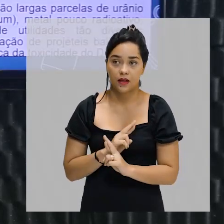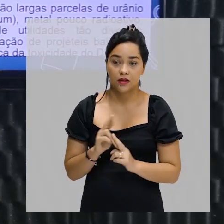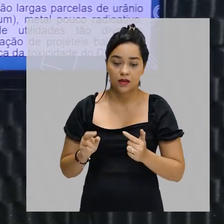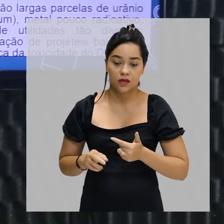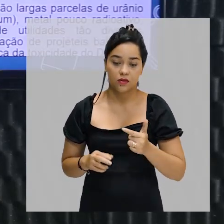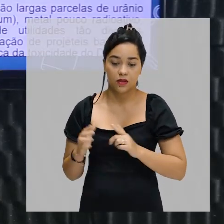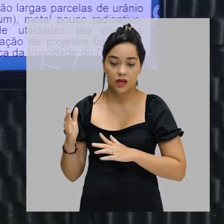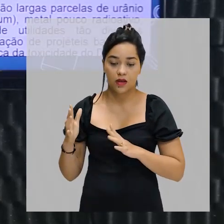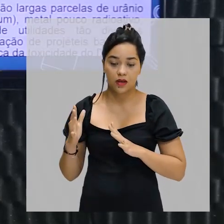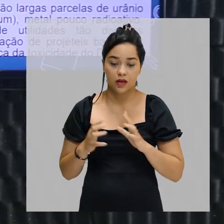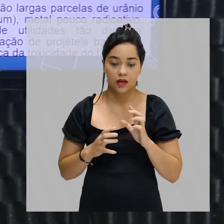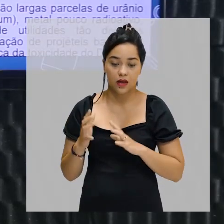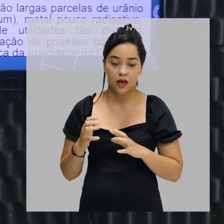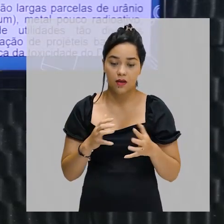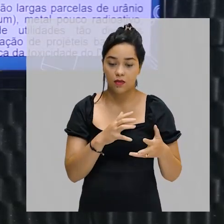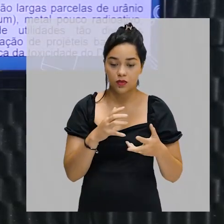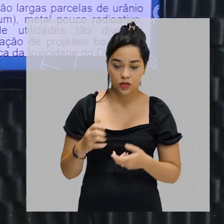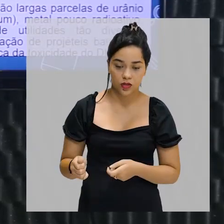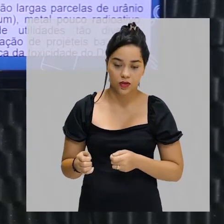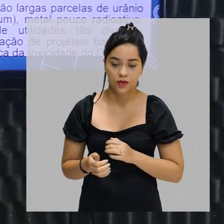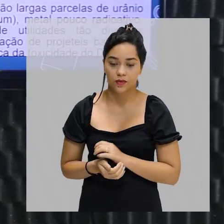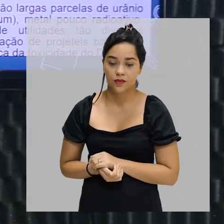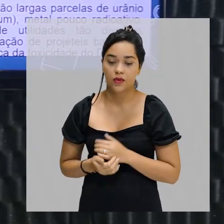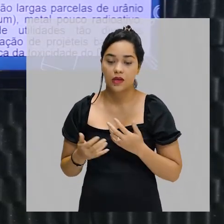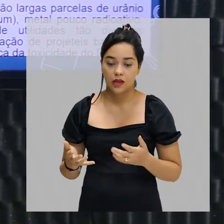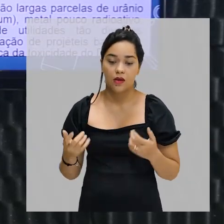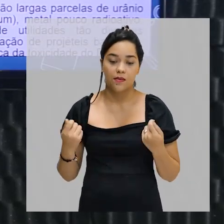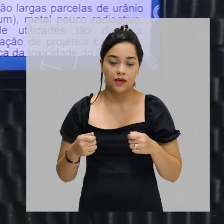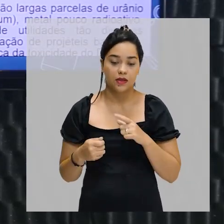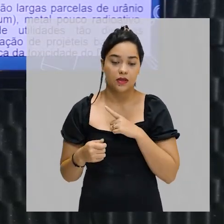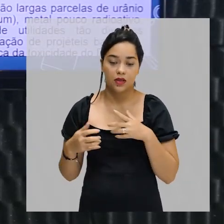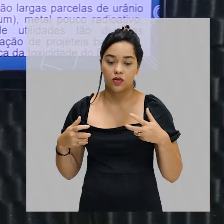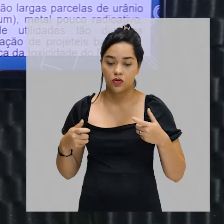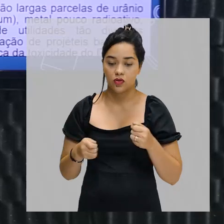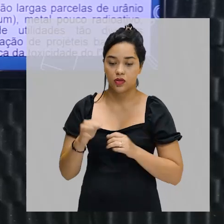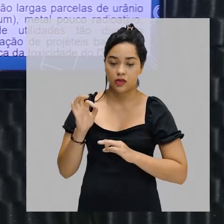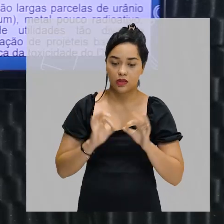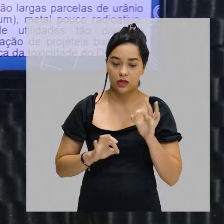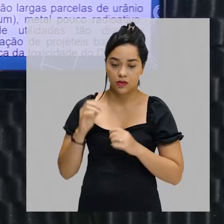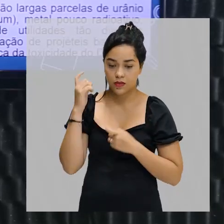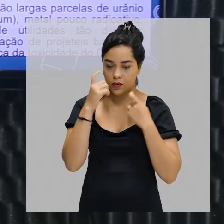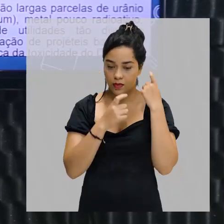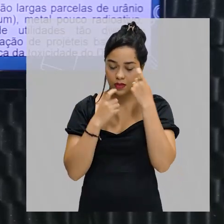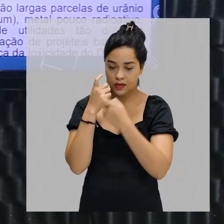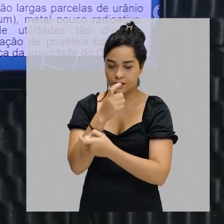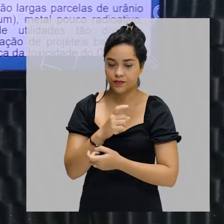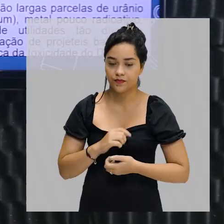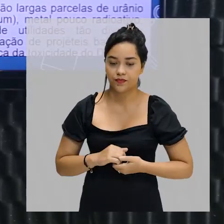Guerra Mundial. Tá, ok? Então tem que ter todo esse monitoramento, toda essa preocupação.